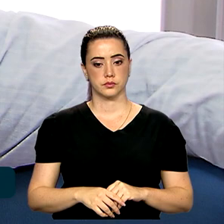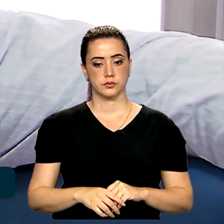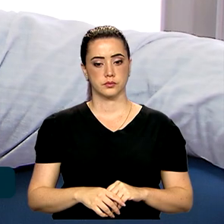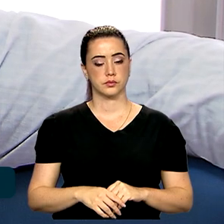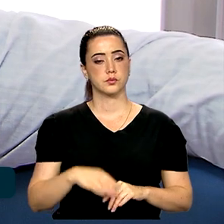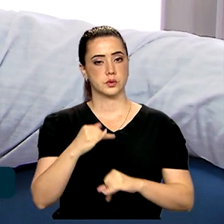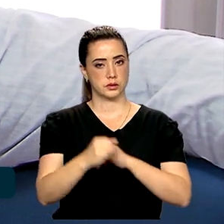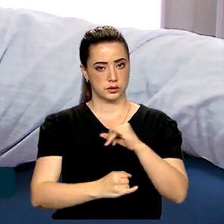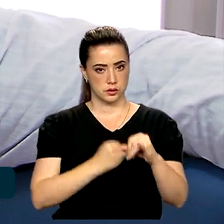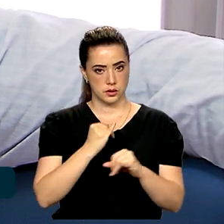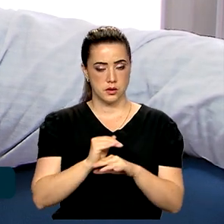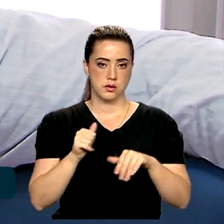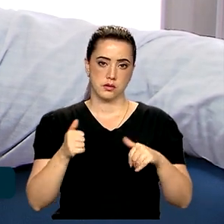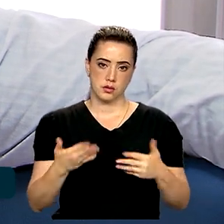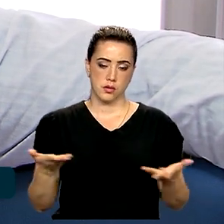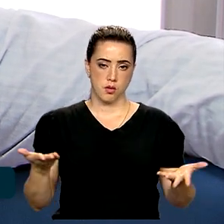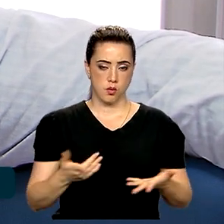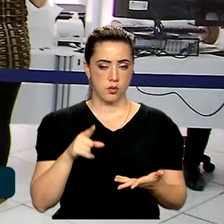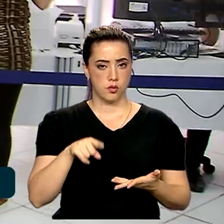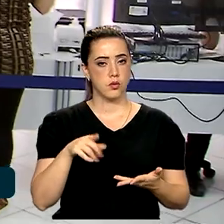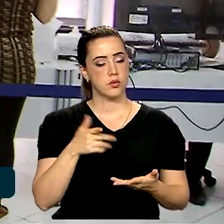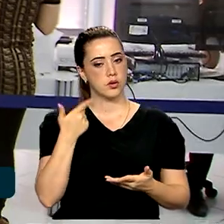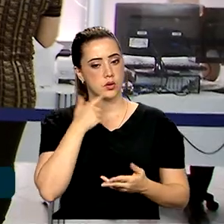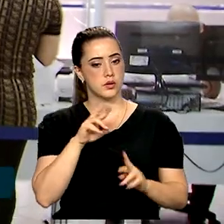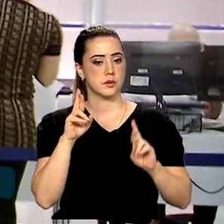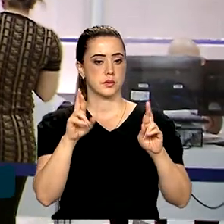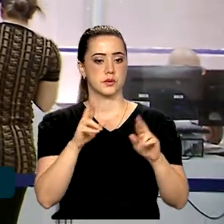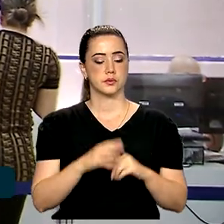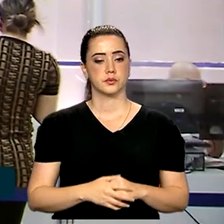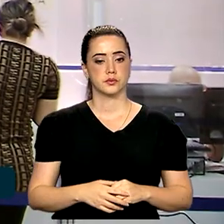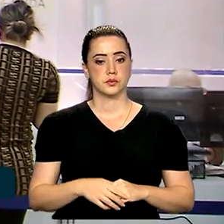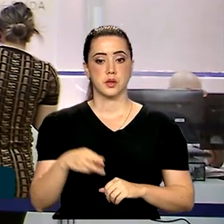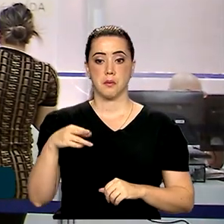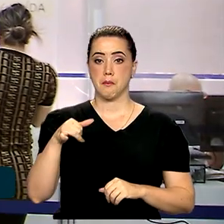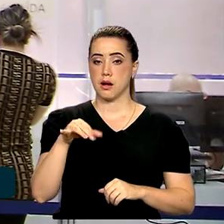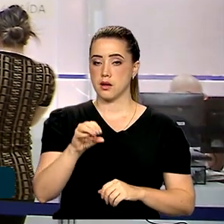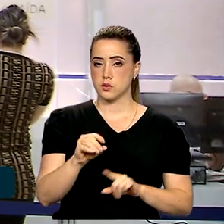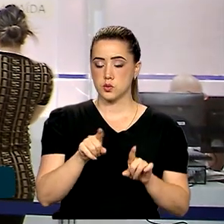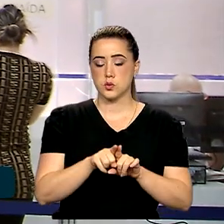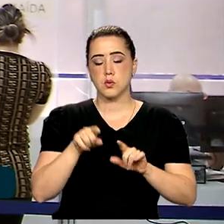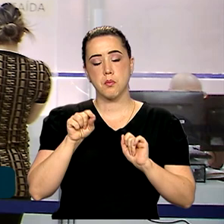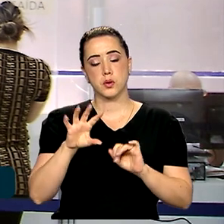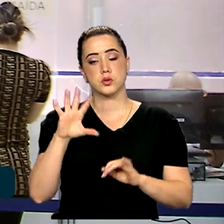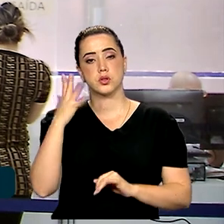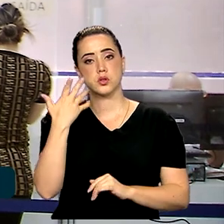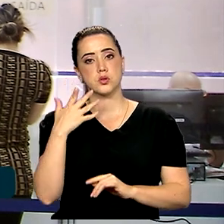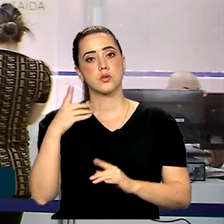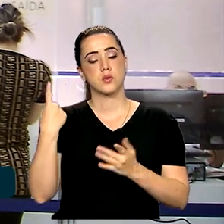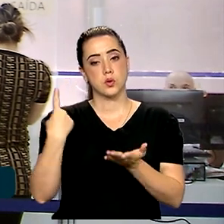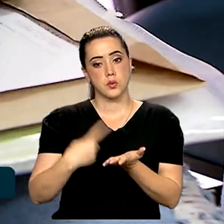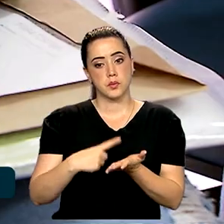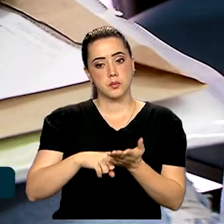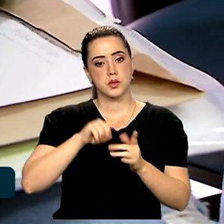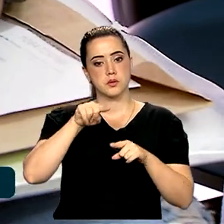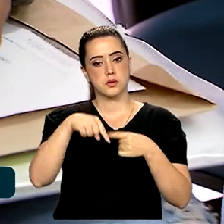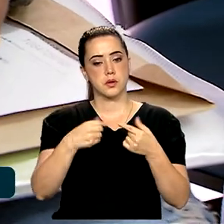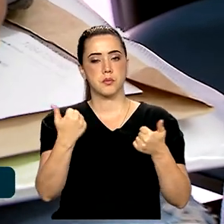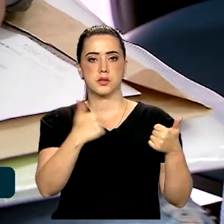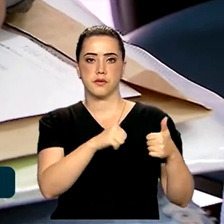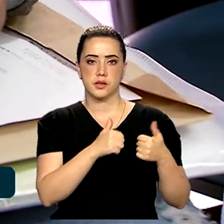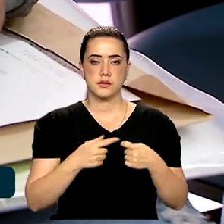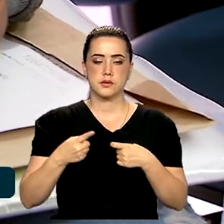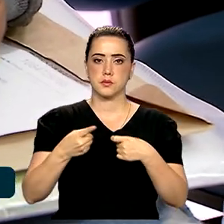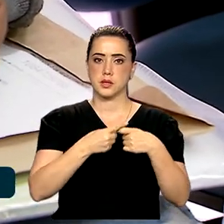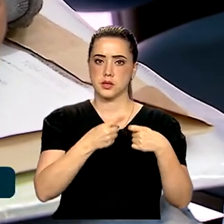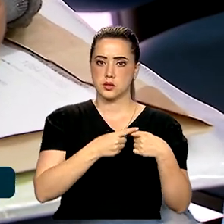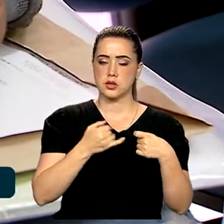Por internet. Eu fiz isso e agora tô esperando. O caso do Márcio pode ser resolvido com um acerto pós-perícia, que é quando